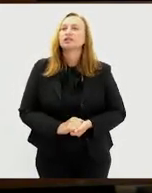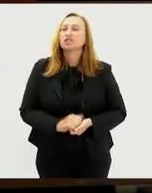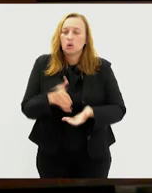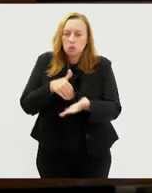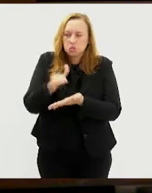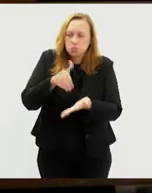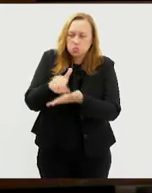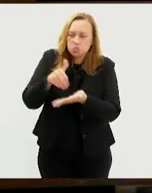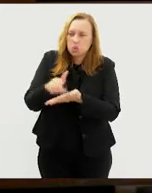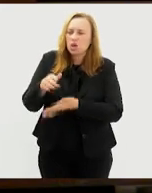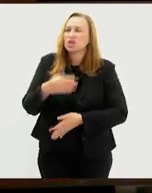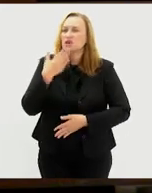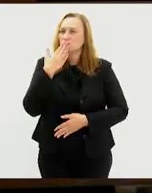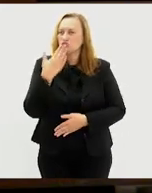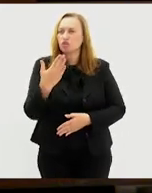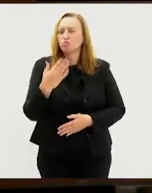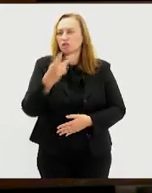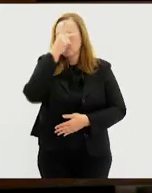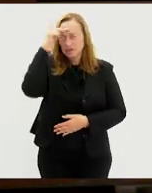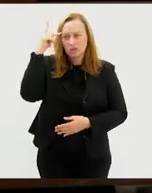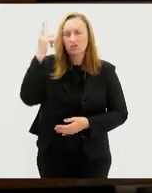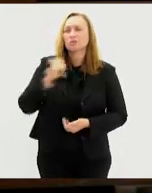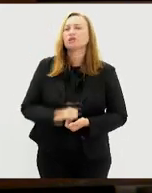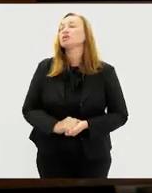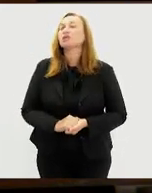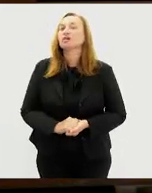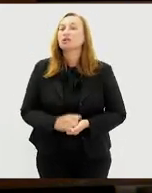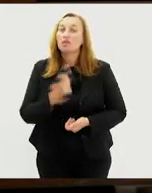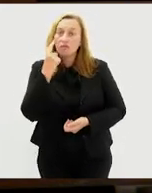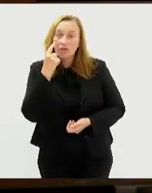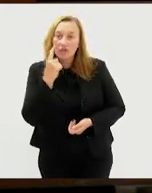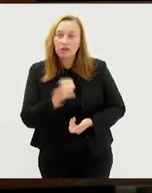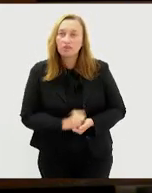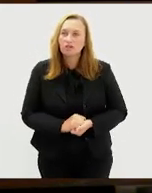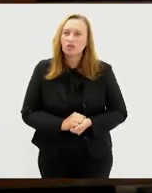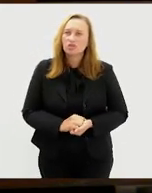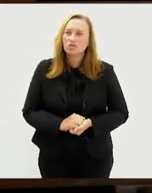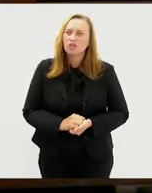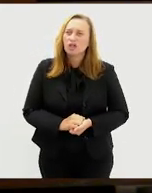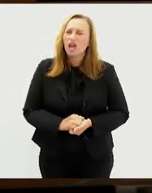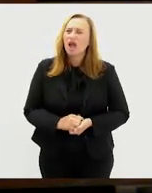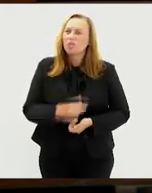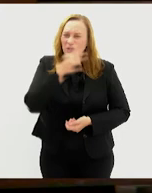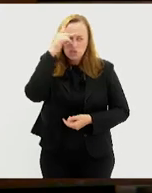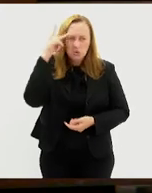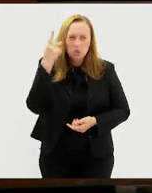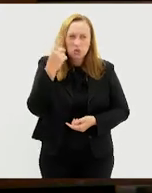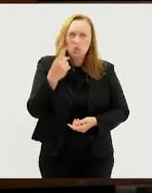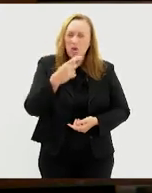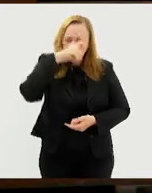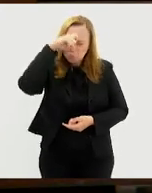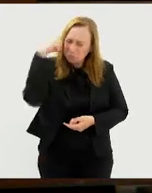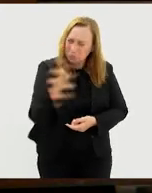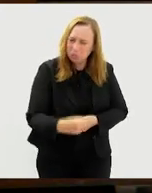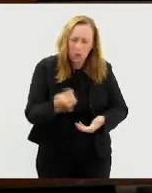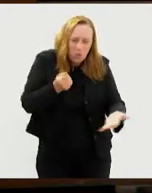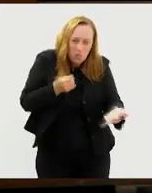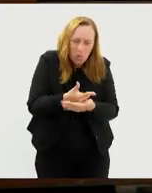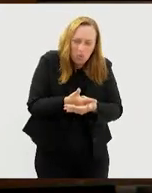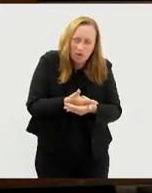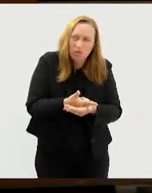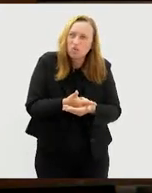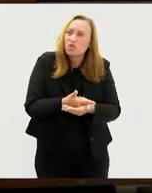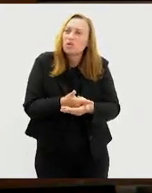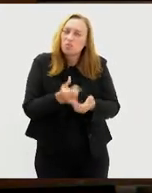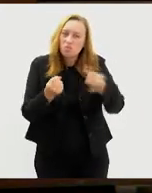usurpa a população de bem Imagine você o cara soa luta compra um carro financiado ou um carro para trabalho